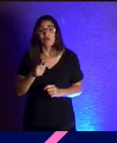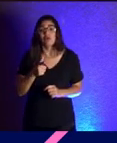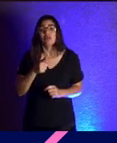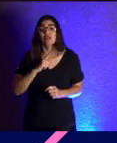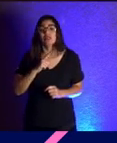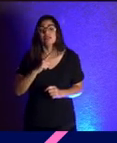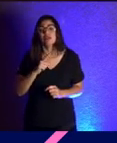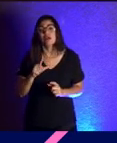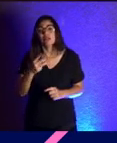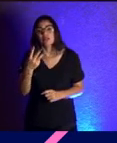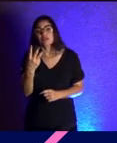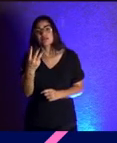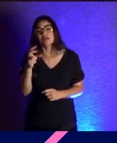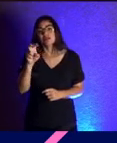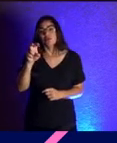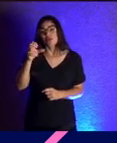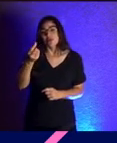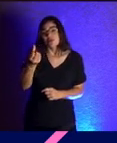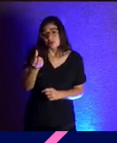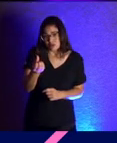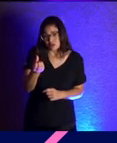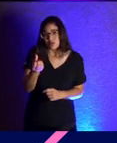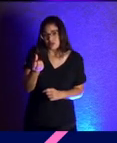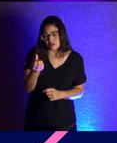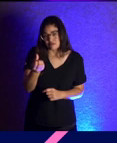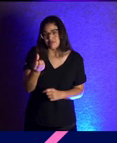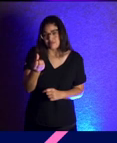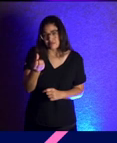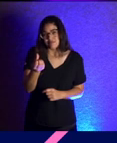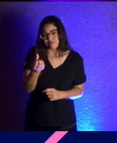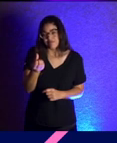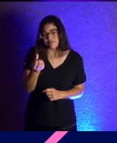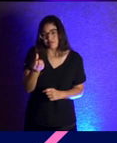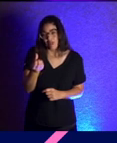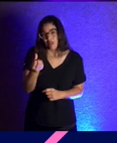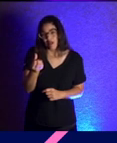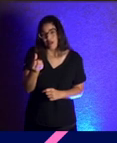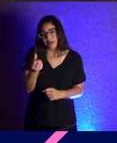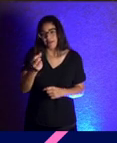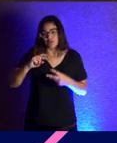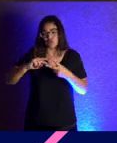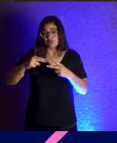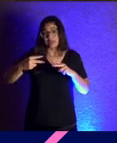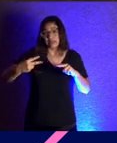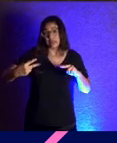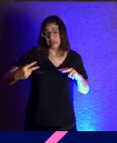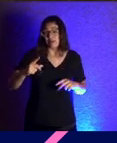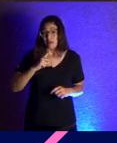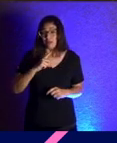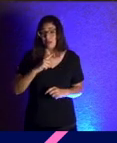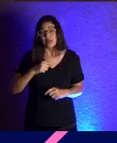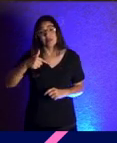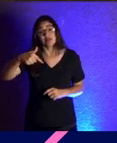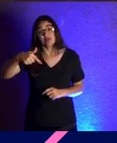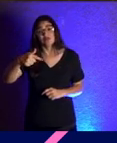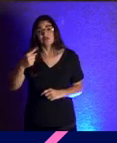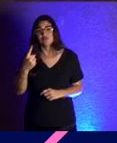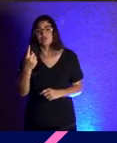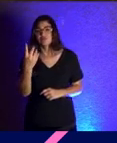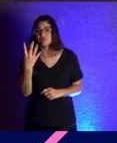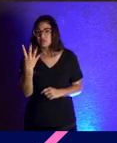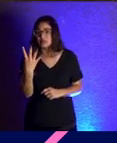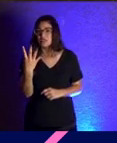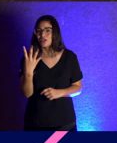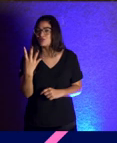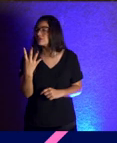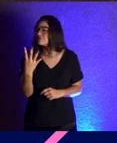325 que tinham passado para análise de DNA, e 7.314 não tinham passado.